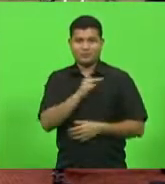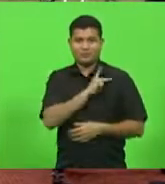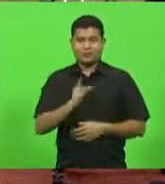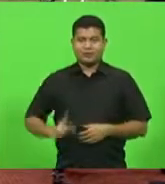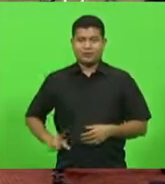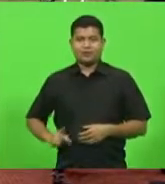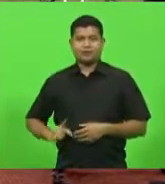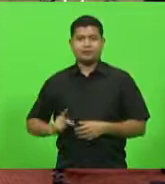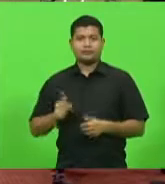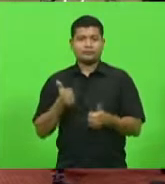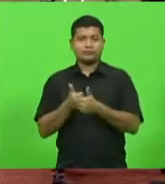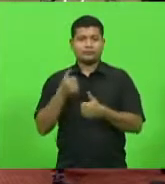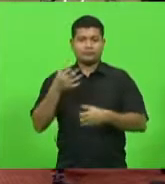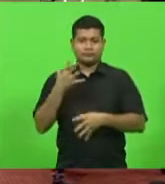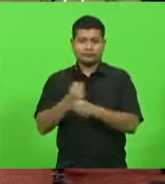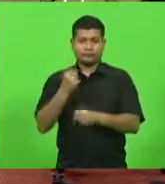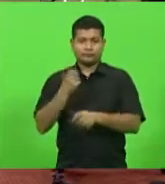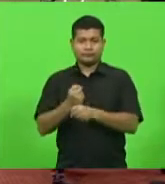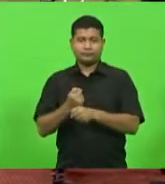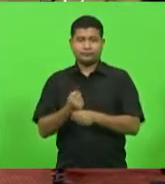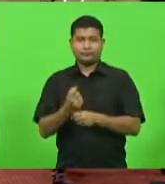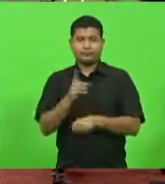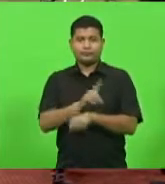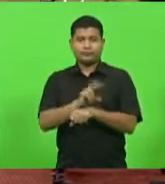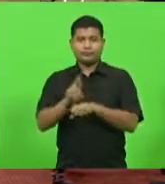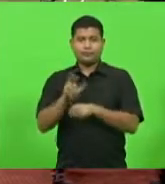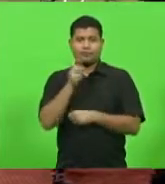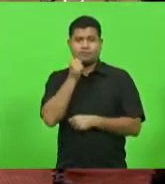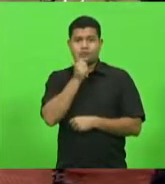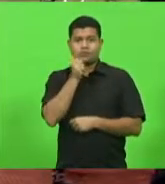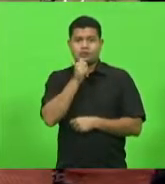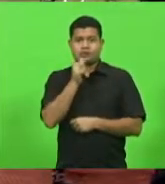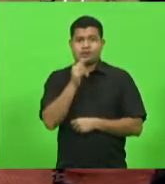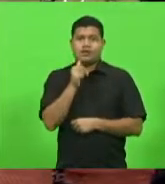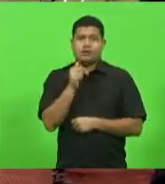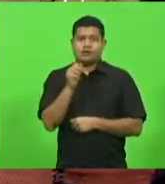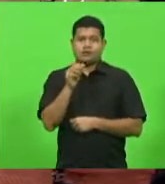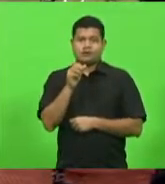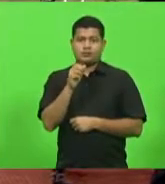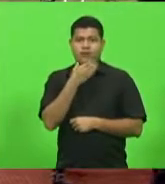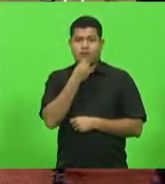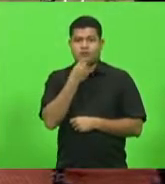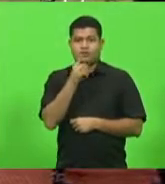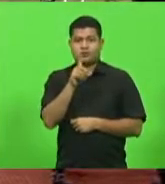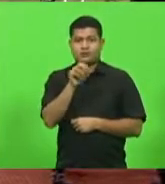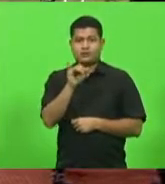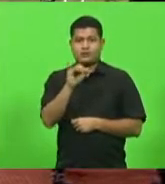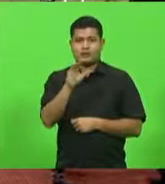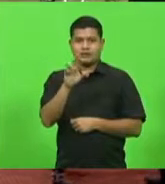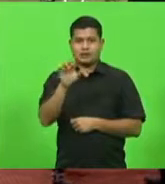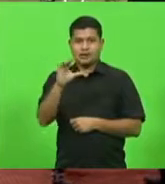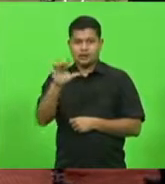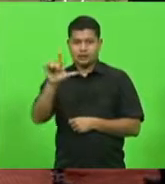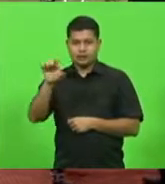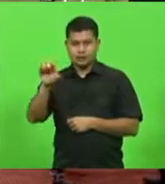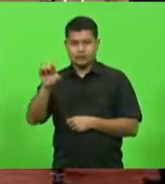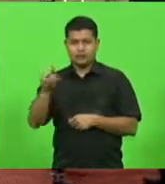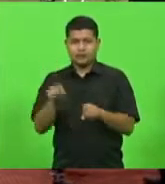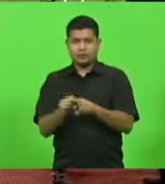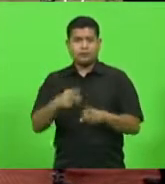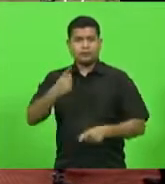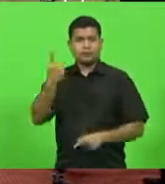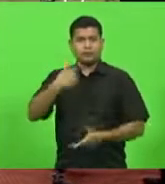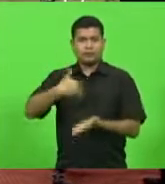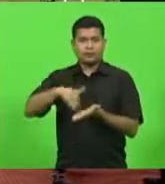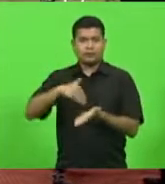Contas do Estado de Santa Catarina, doutora Dircélio de Moraes Ferreira Júnior, e o senhor, excelentíssimo senhor primeiro secretário